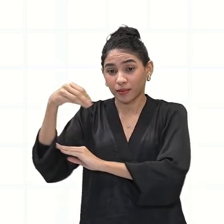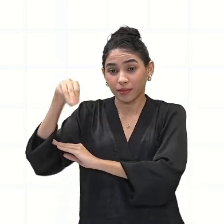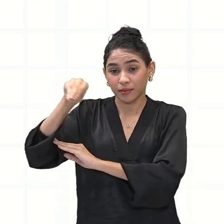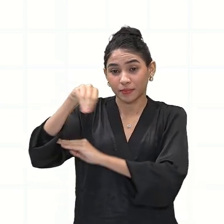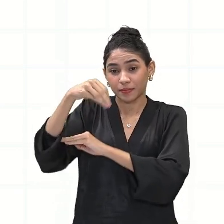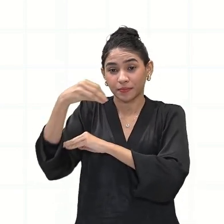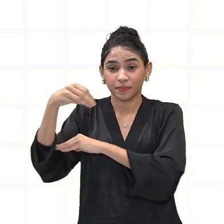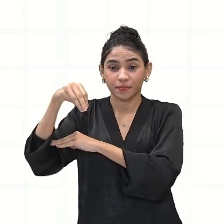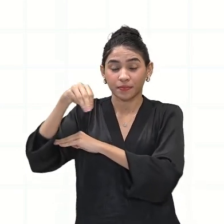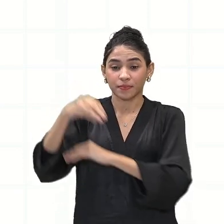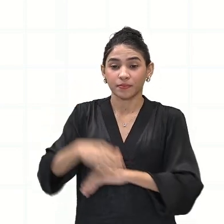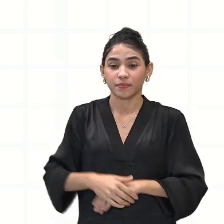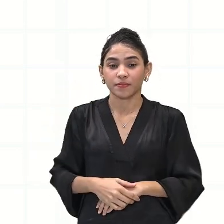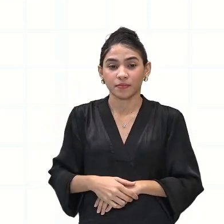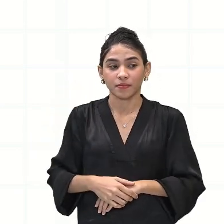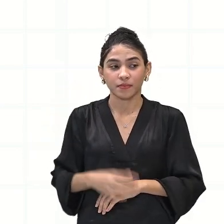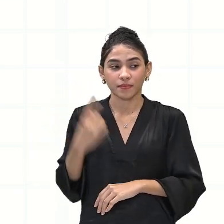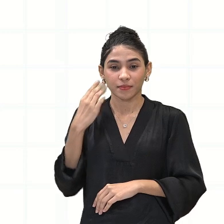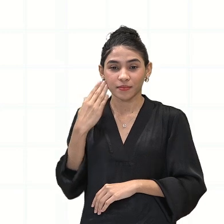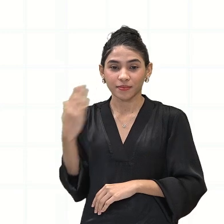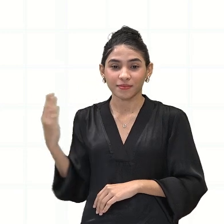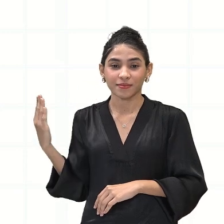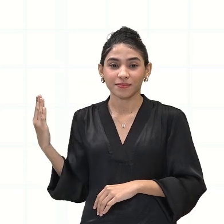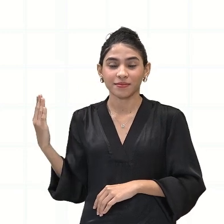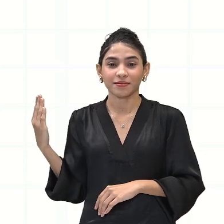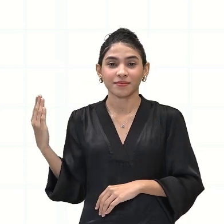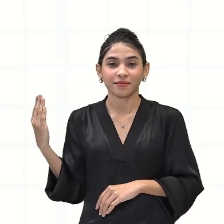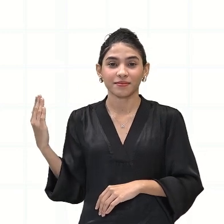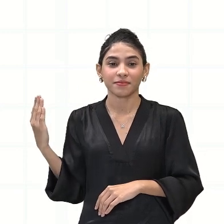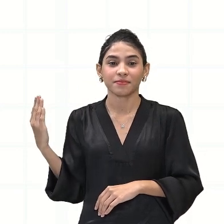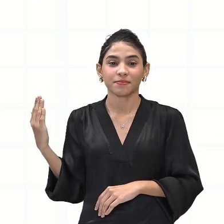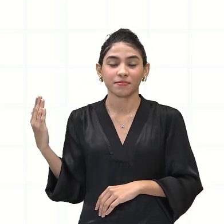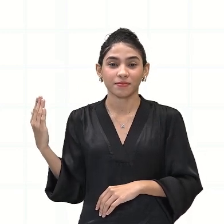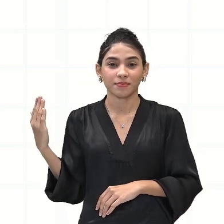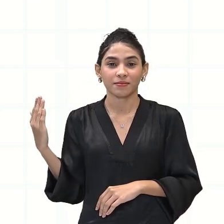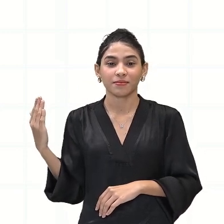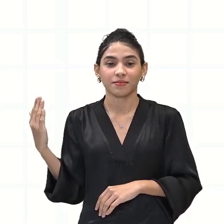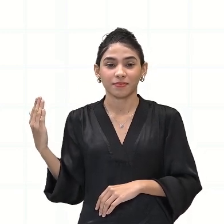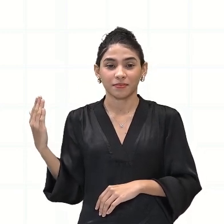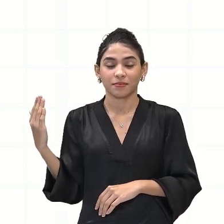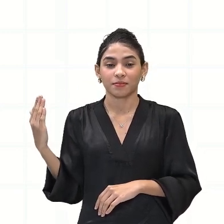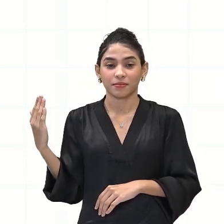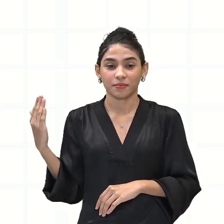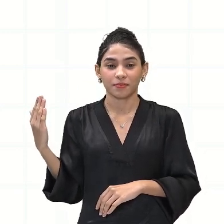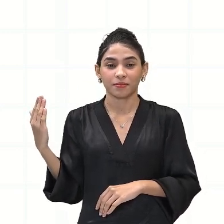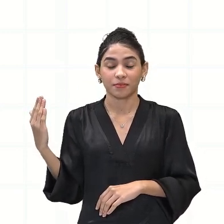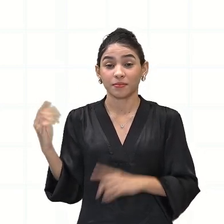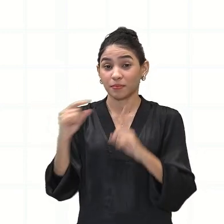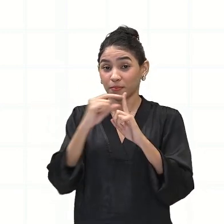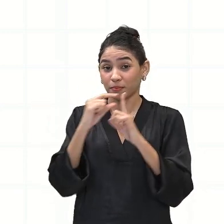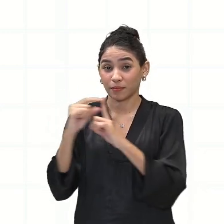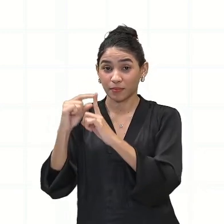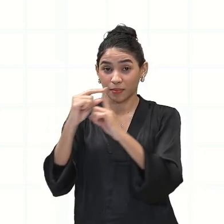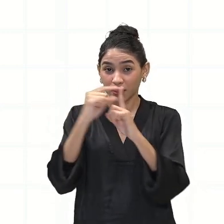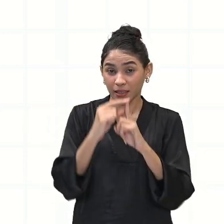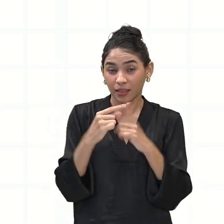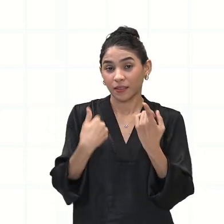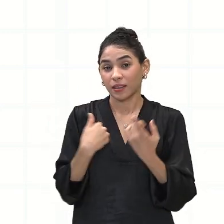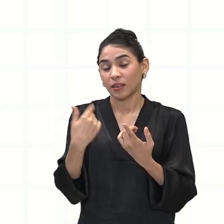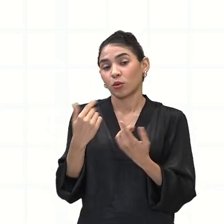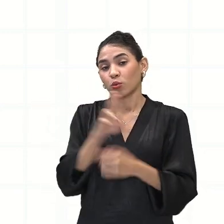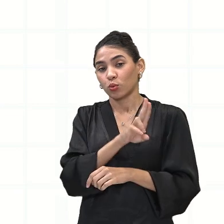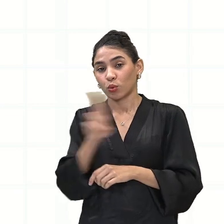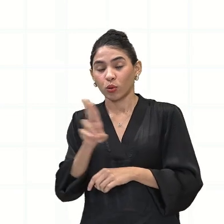glen, glen, como se fosse o som que o sino faz, e eu estou representando aqui ele com palavras, o que eu vou